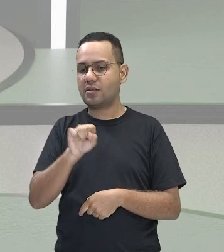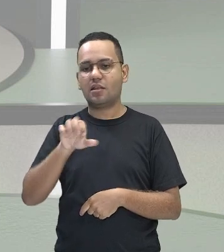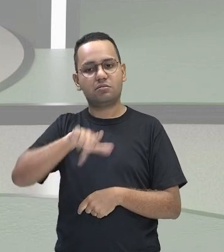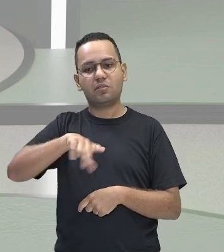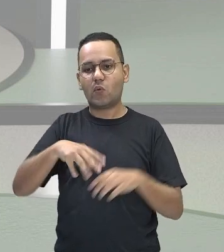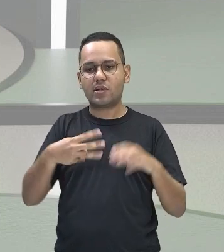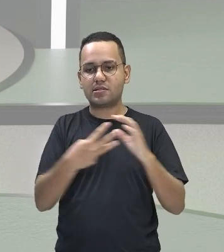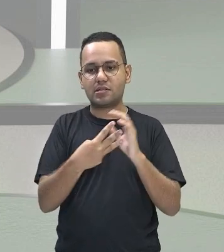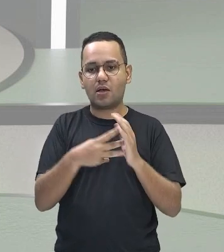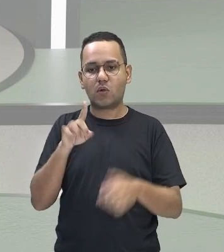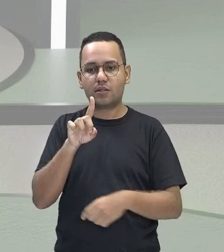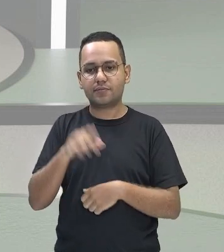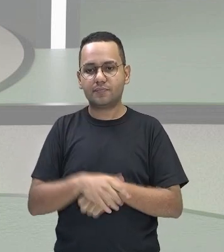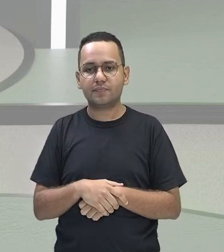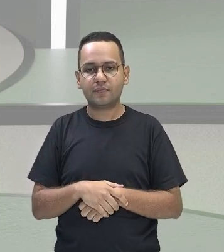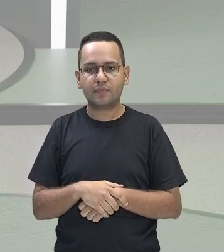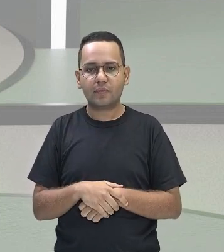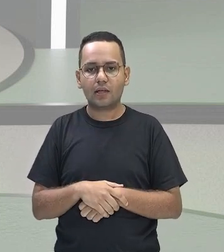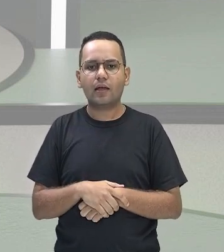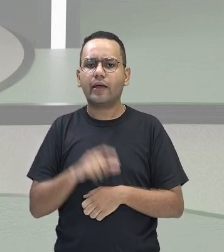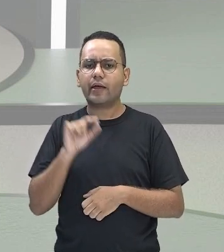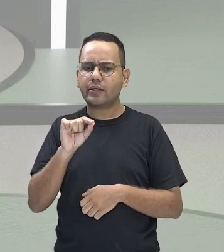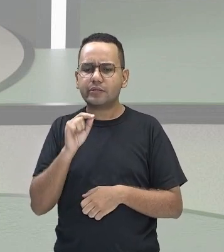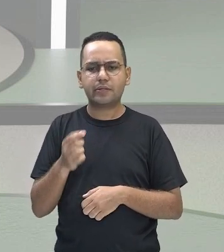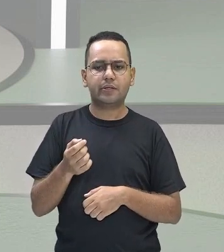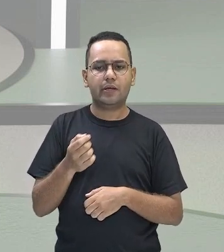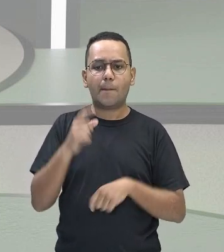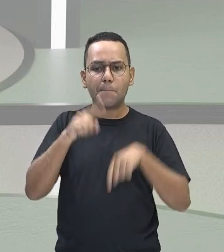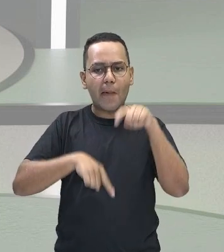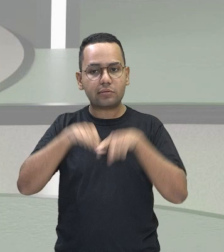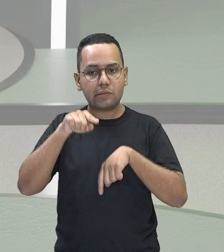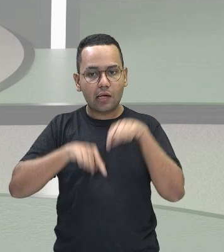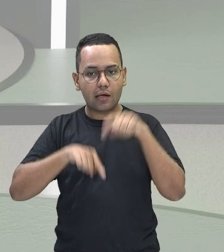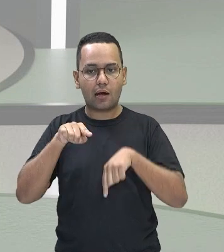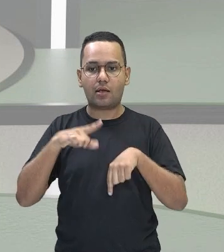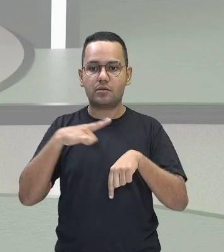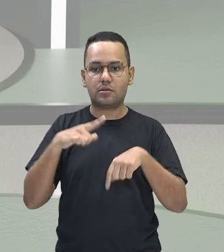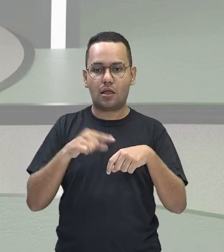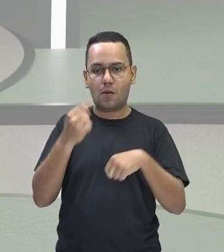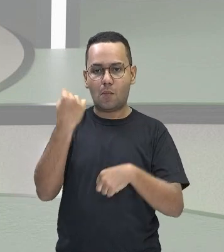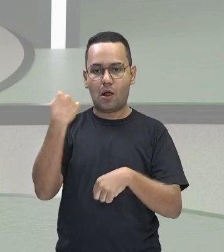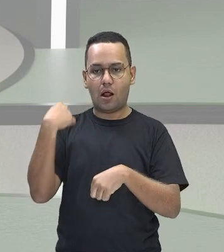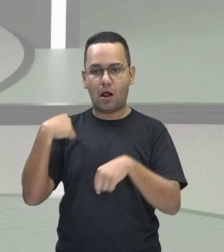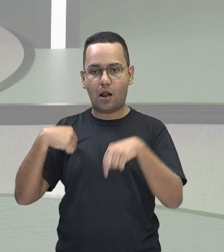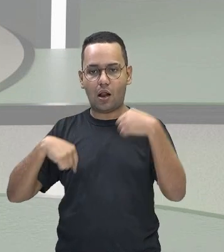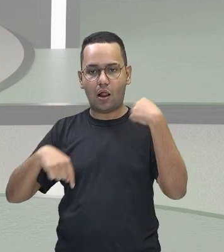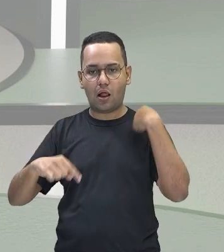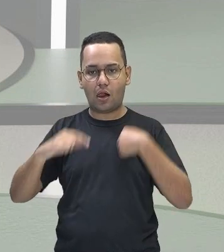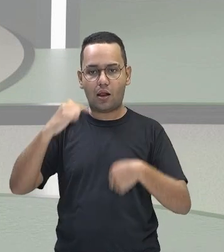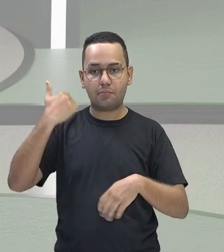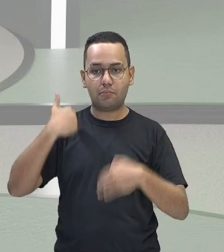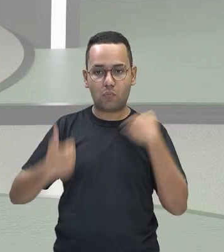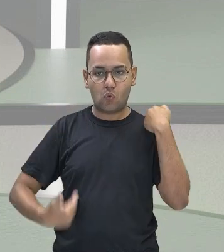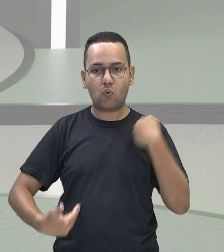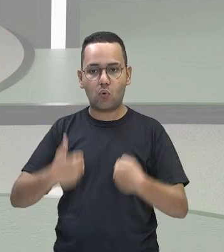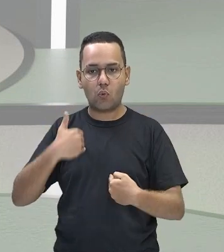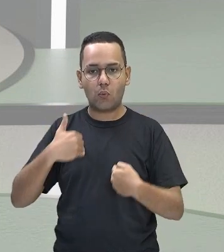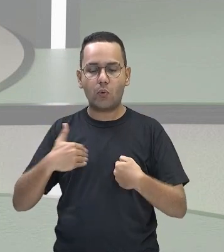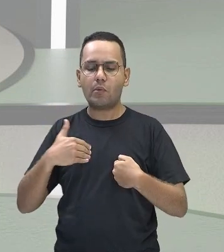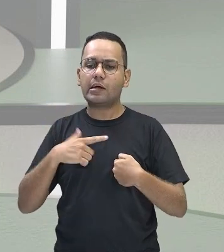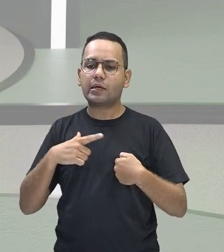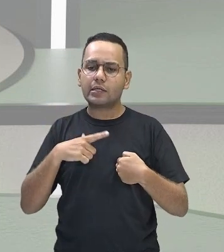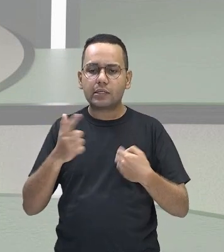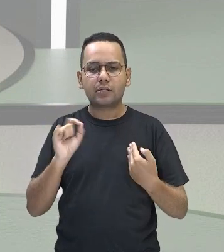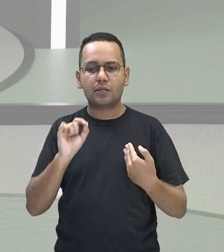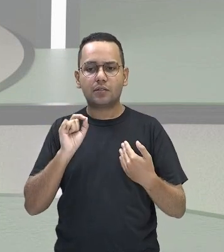são restos celulares que circulam no nosso organismo e participam na coagulação sanguínea. Toda vez que a